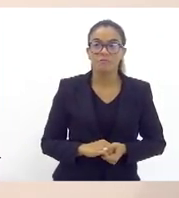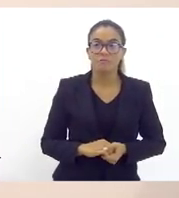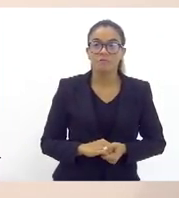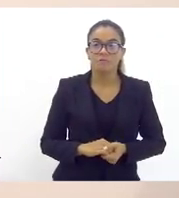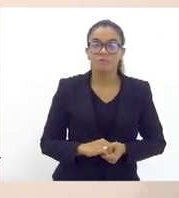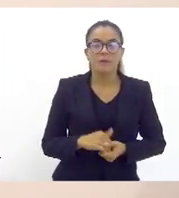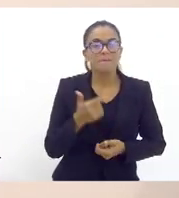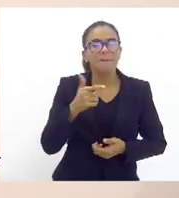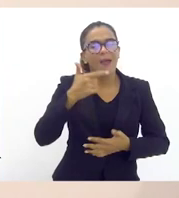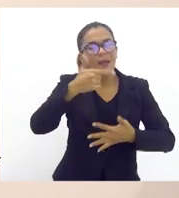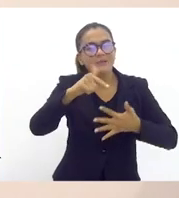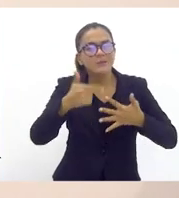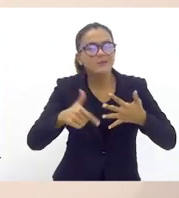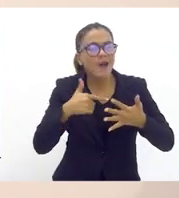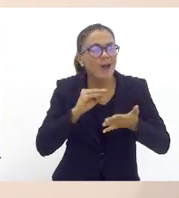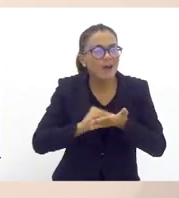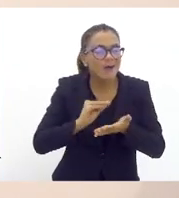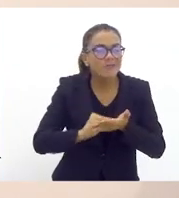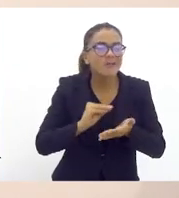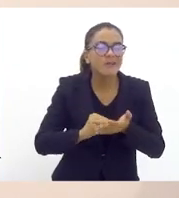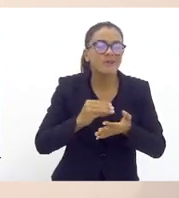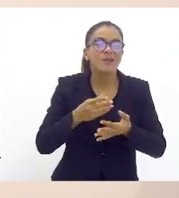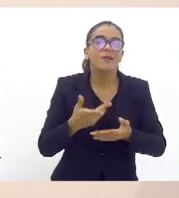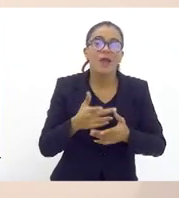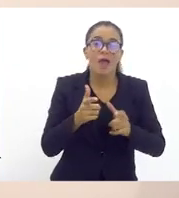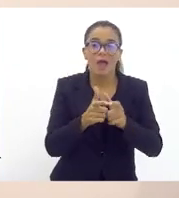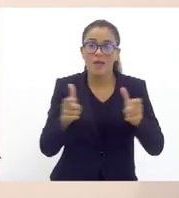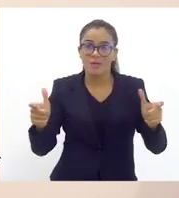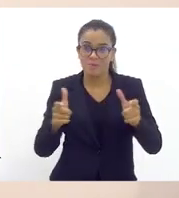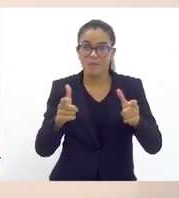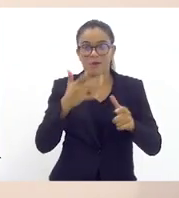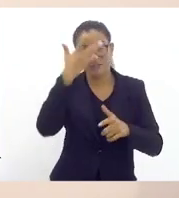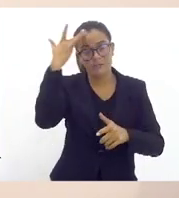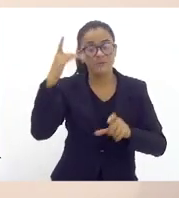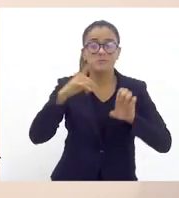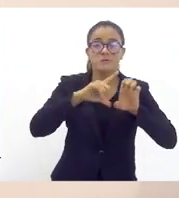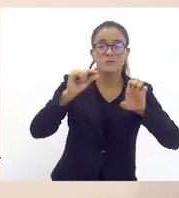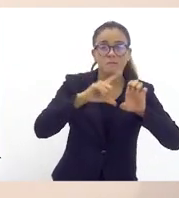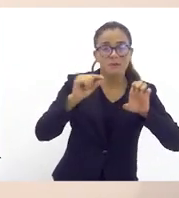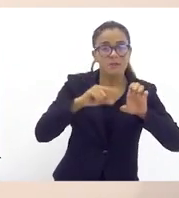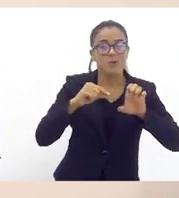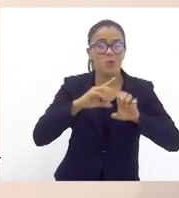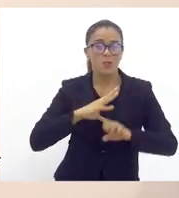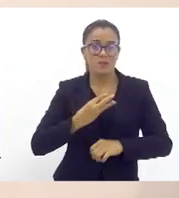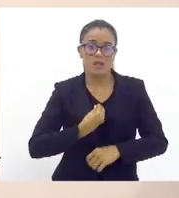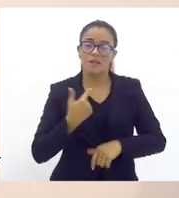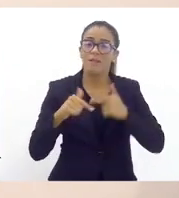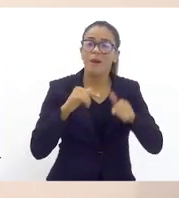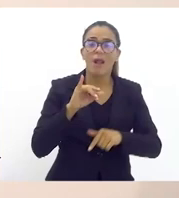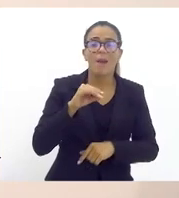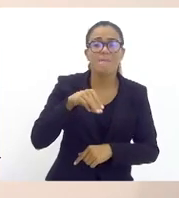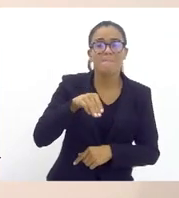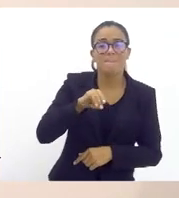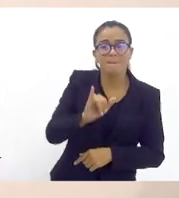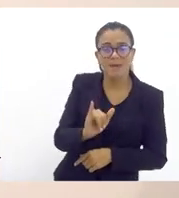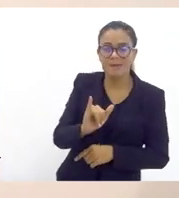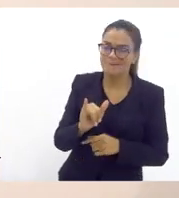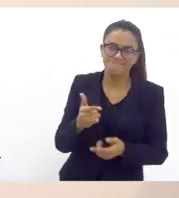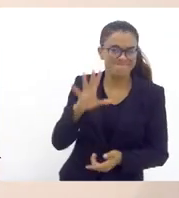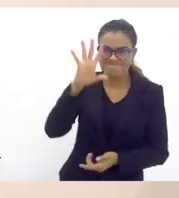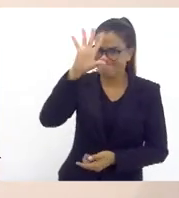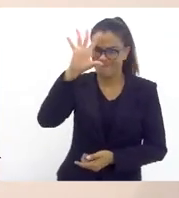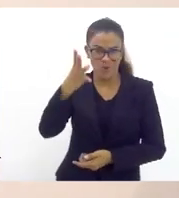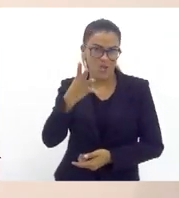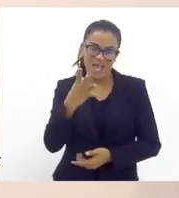O que mais que eu tenho para dizer? Que a questão, a maioria dos empreendedores trans trabalham com MEI, mas isso ainda não resolve